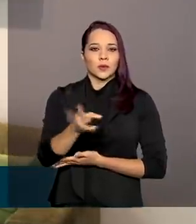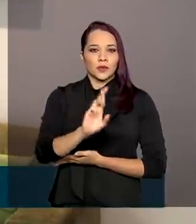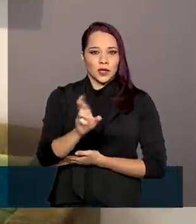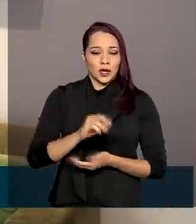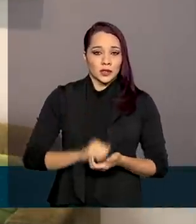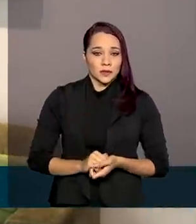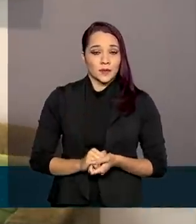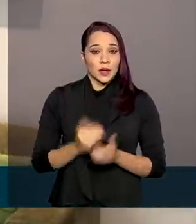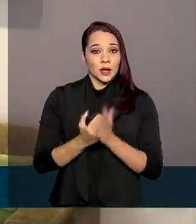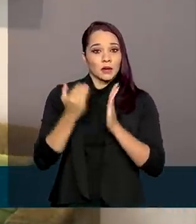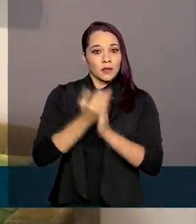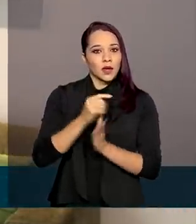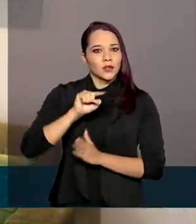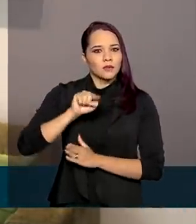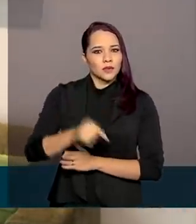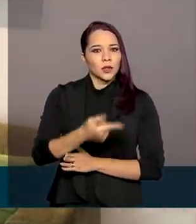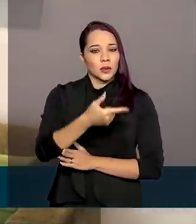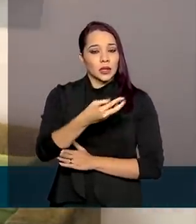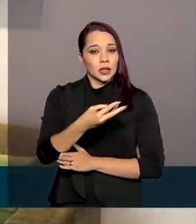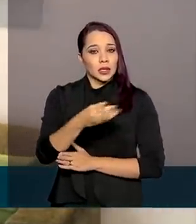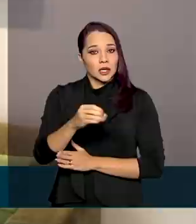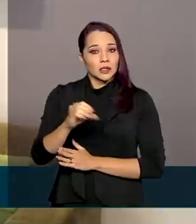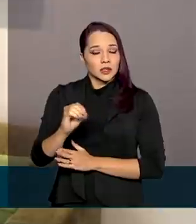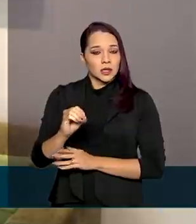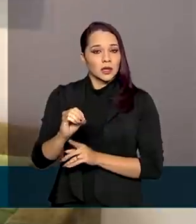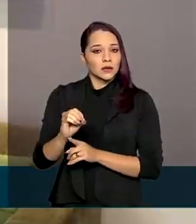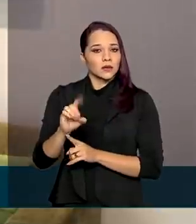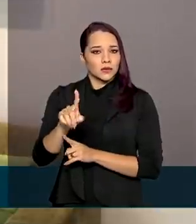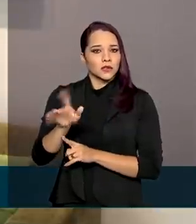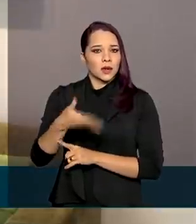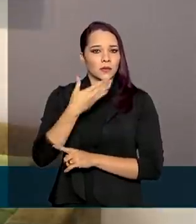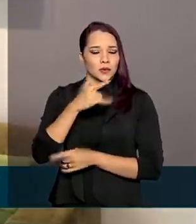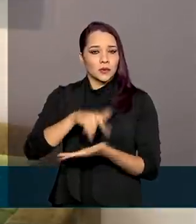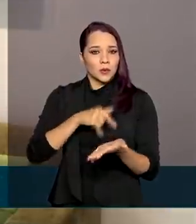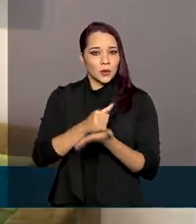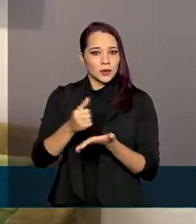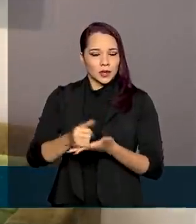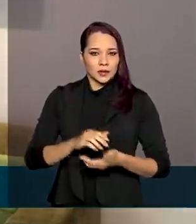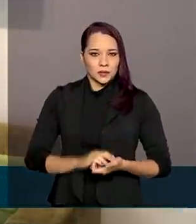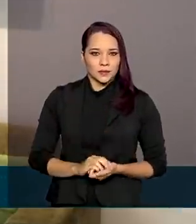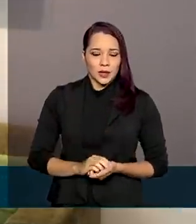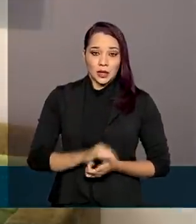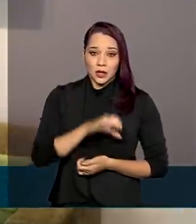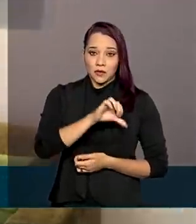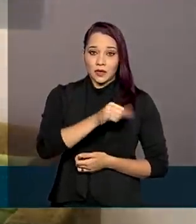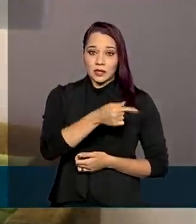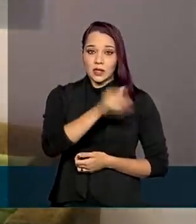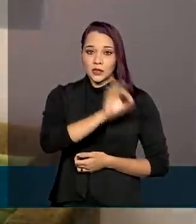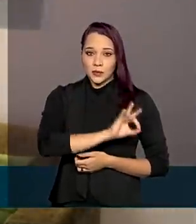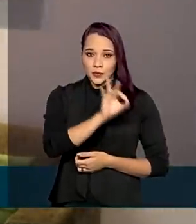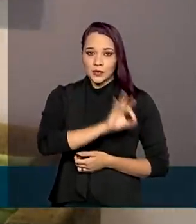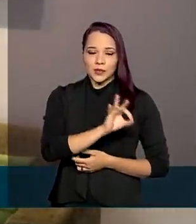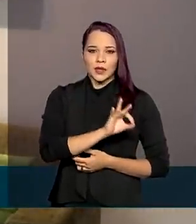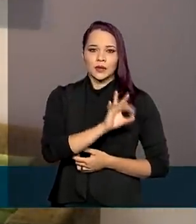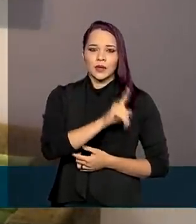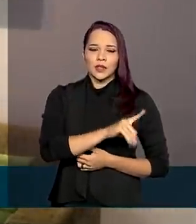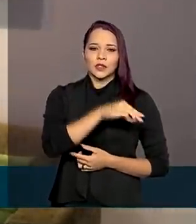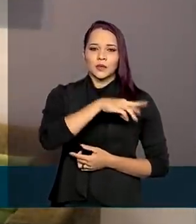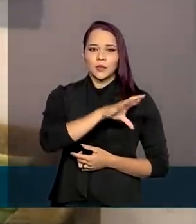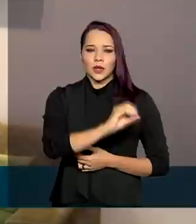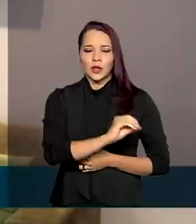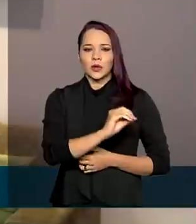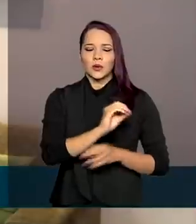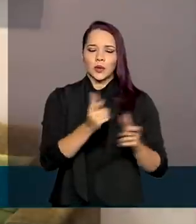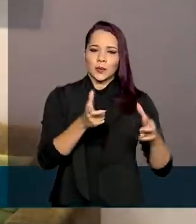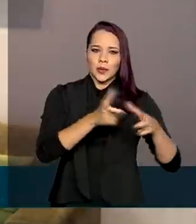em mais de 1.300 operações contratadas, sendo 97% de micro e